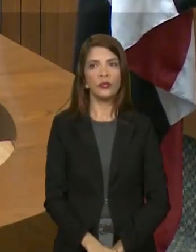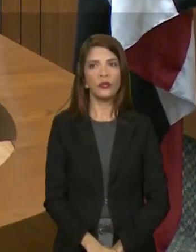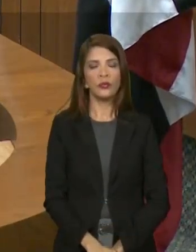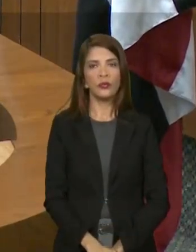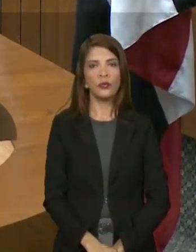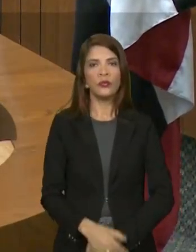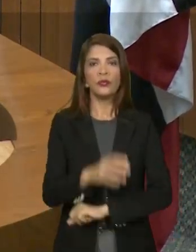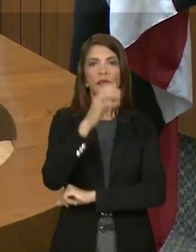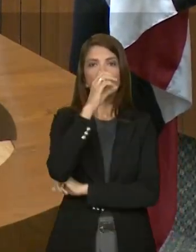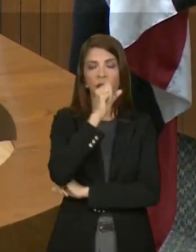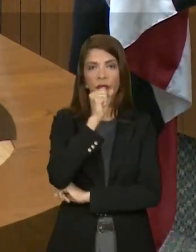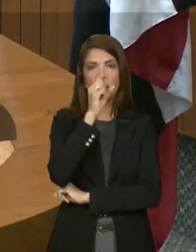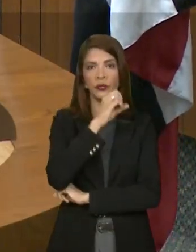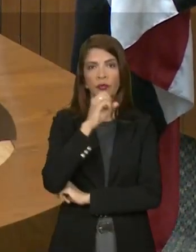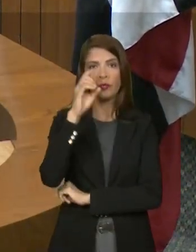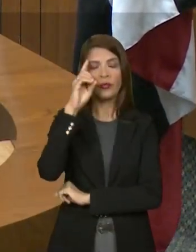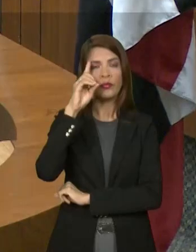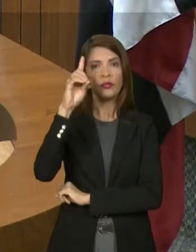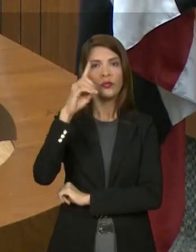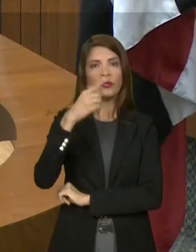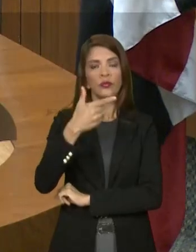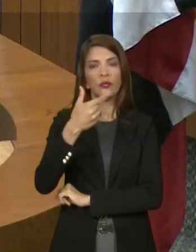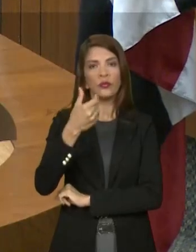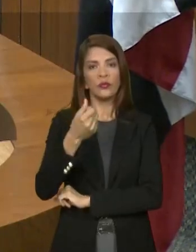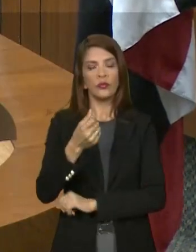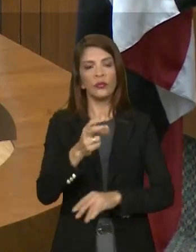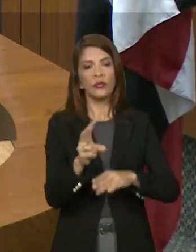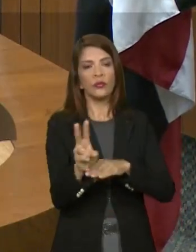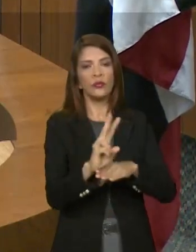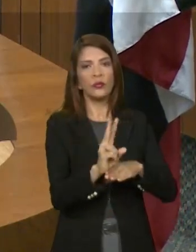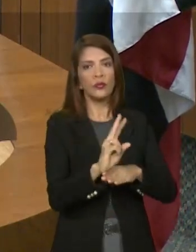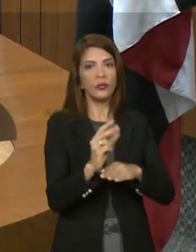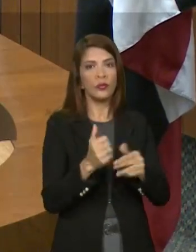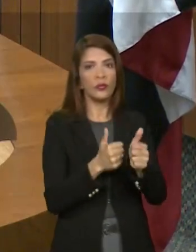Sábado, dia 26, também vistoriei, acompanhei